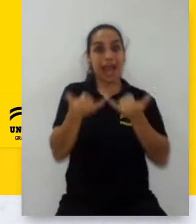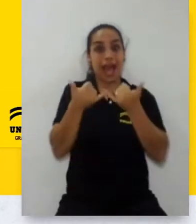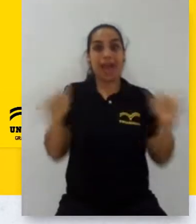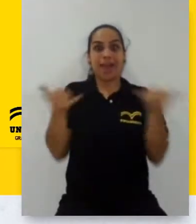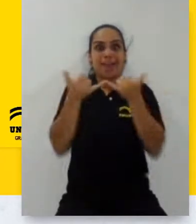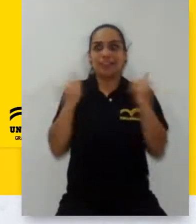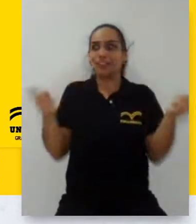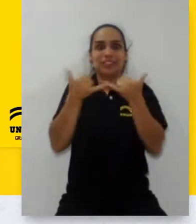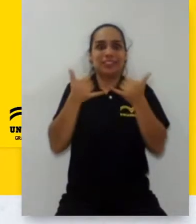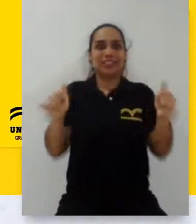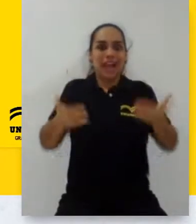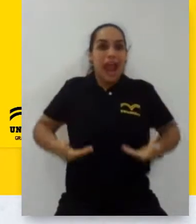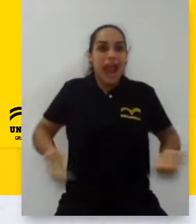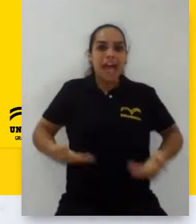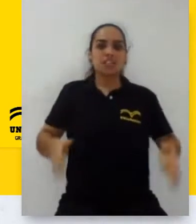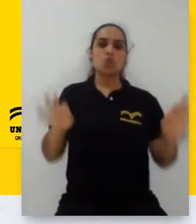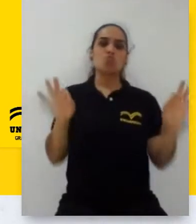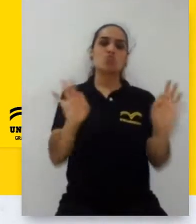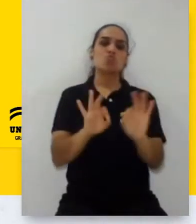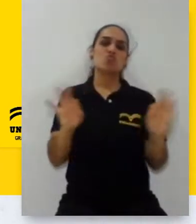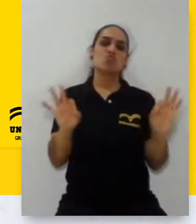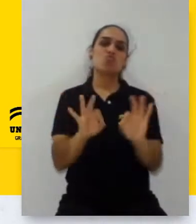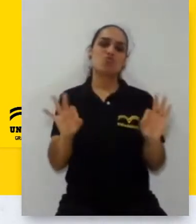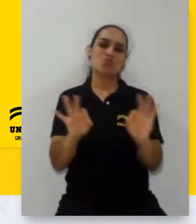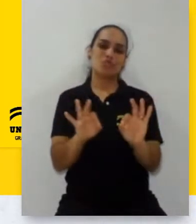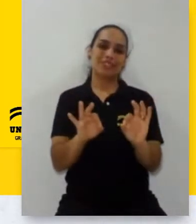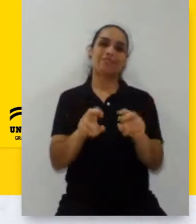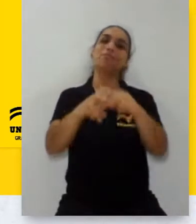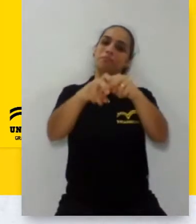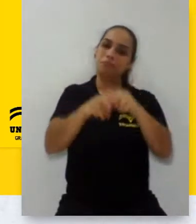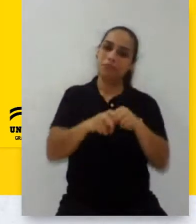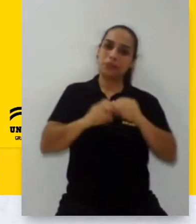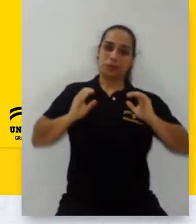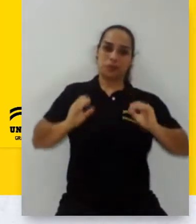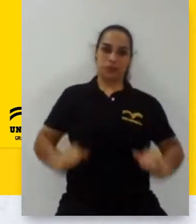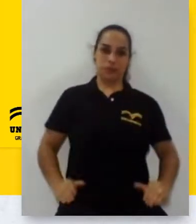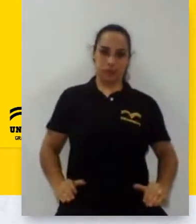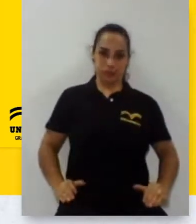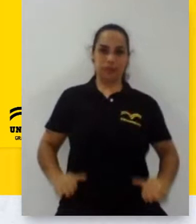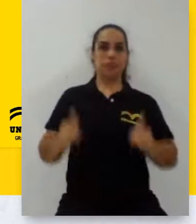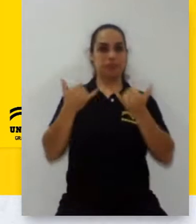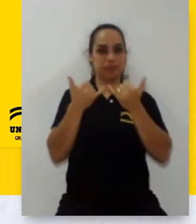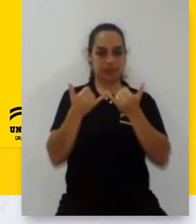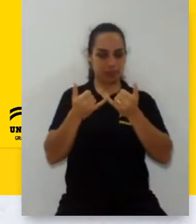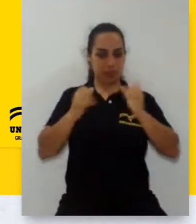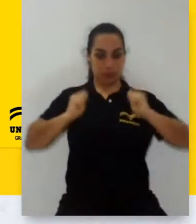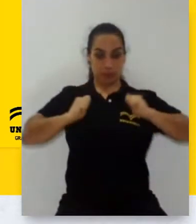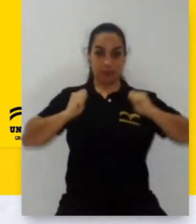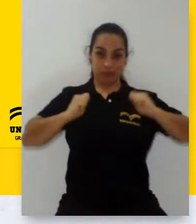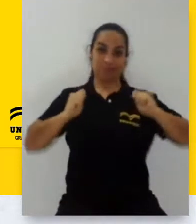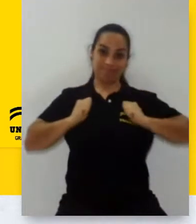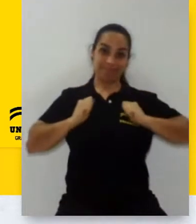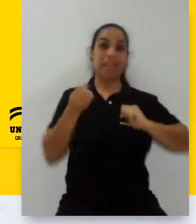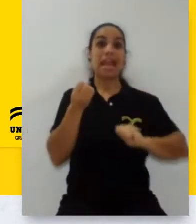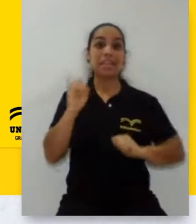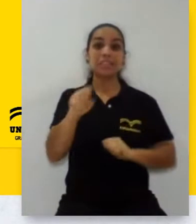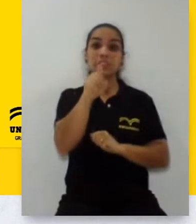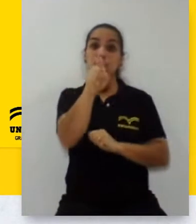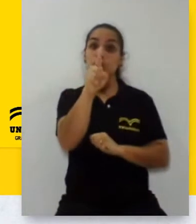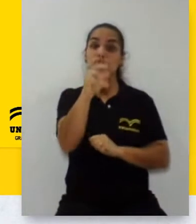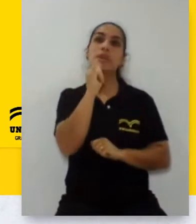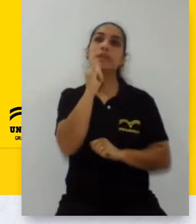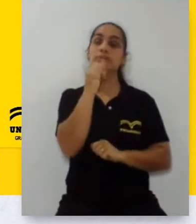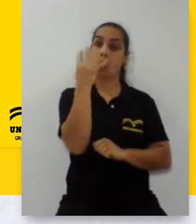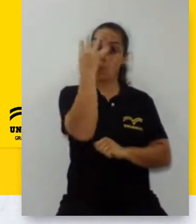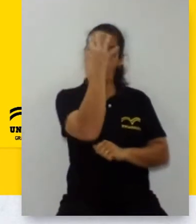comportamento sedentário, se você passa pelo menos 4 horas do seu dia sentado, você tem comportamento sedentário. Se você passa pelo menos 4 horas